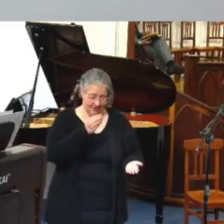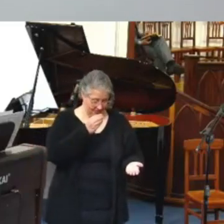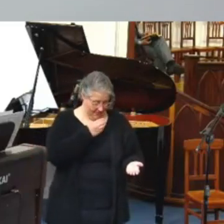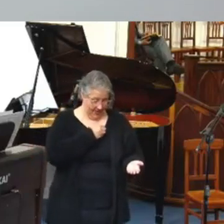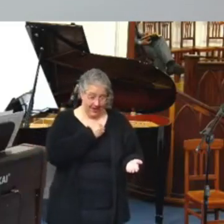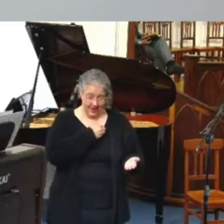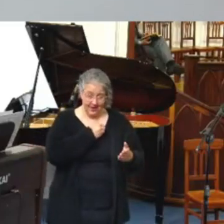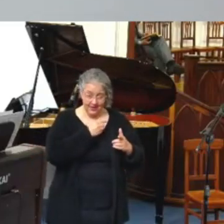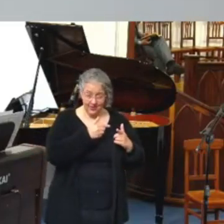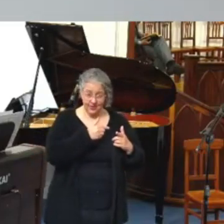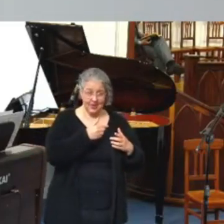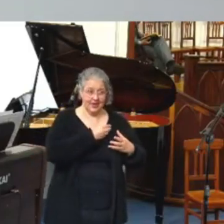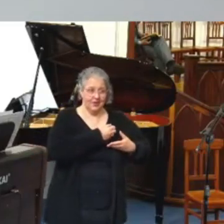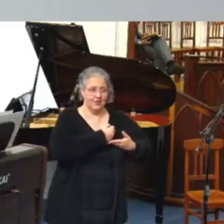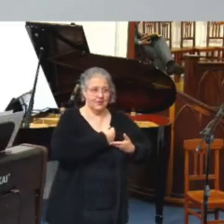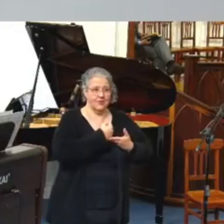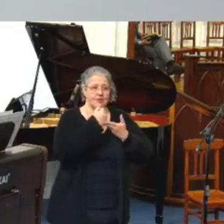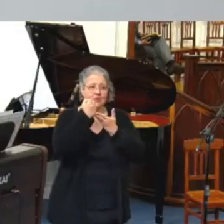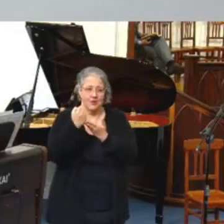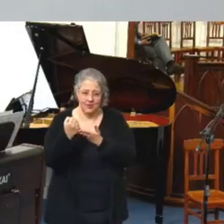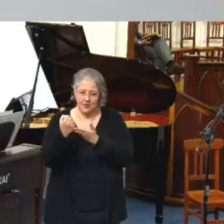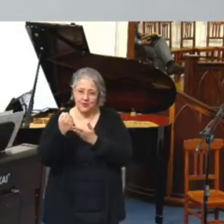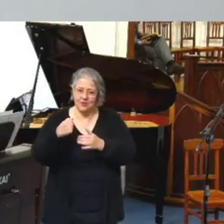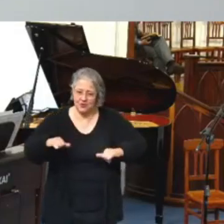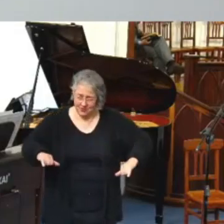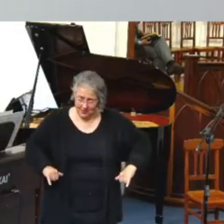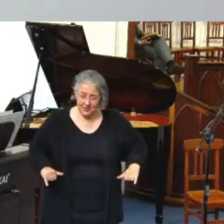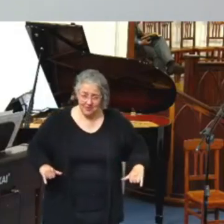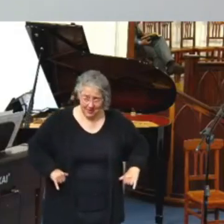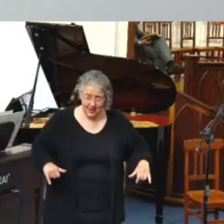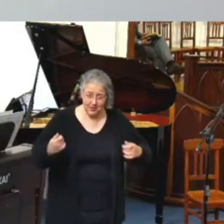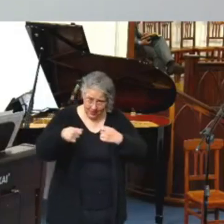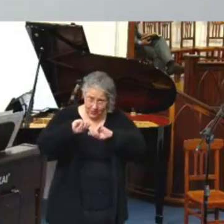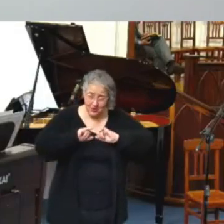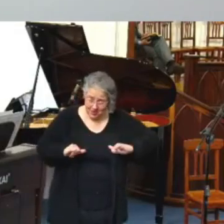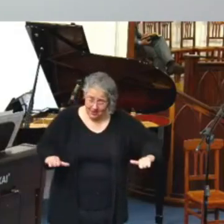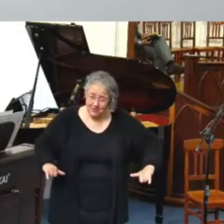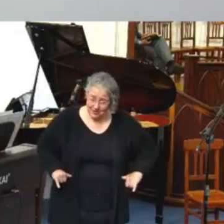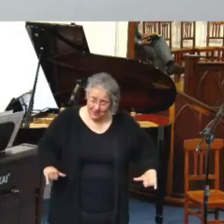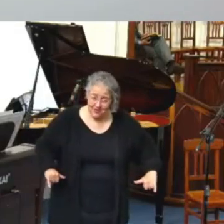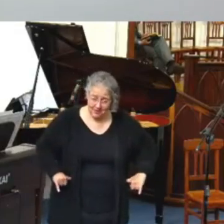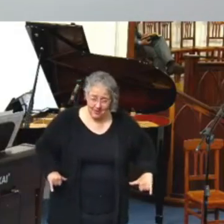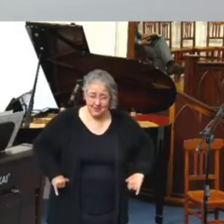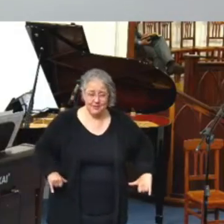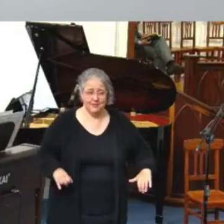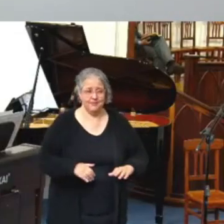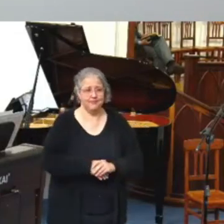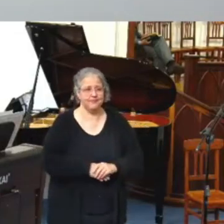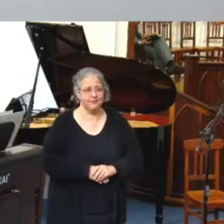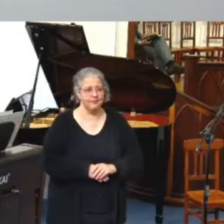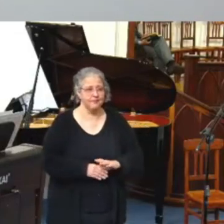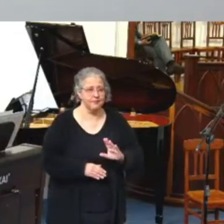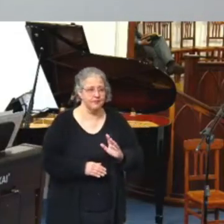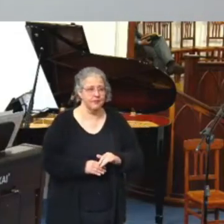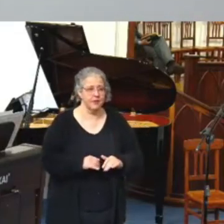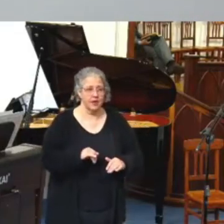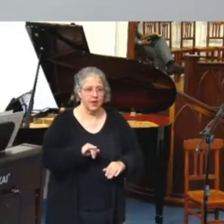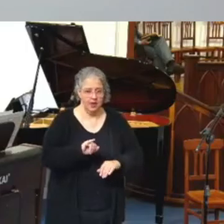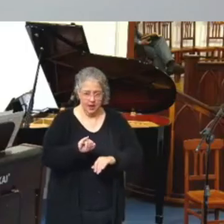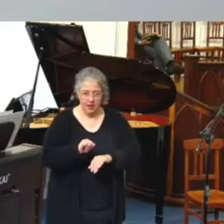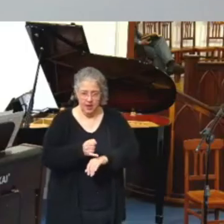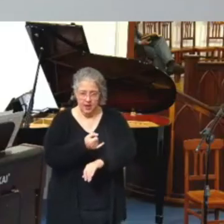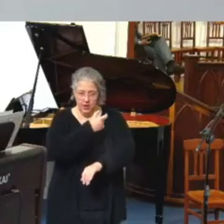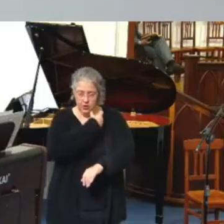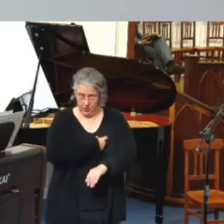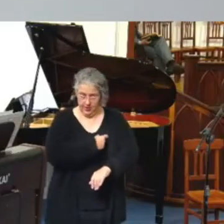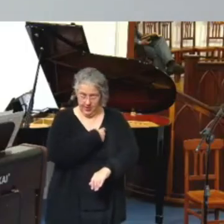sofrimento. Nós temos dois exemplos na Escritura. O exemplo de José. José, ele foi jogado